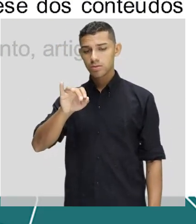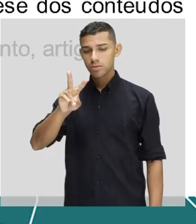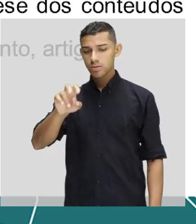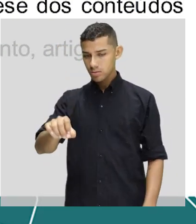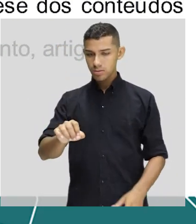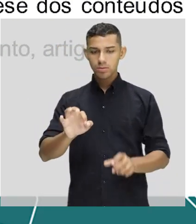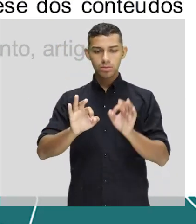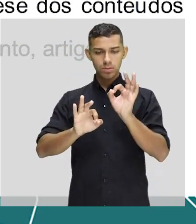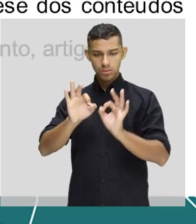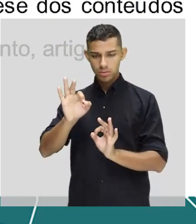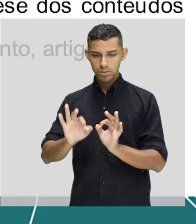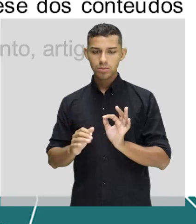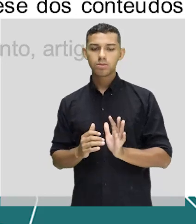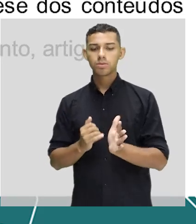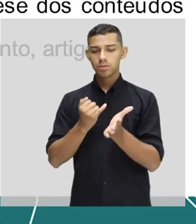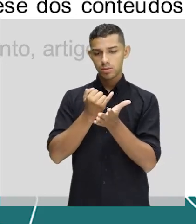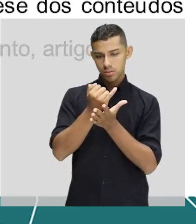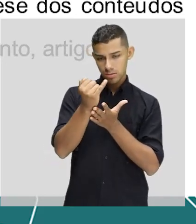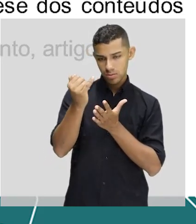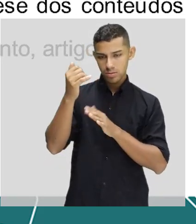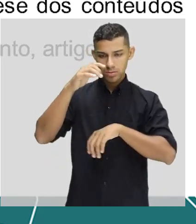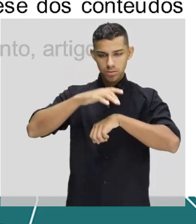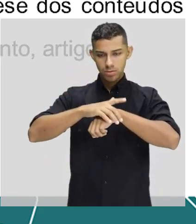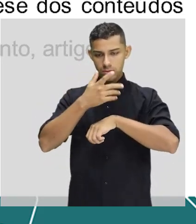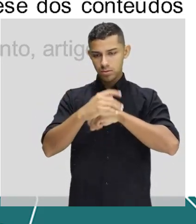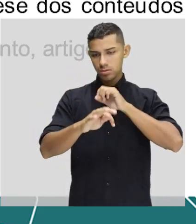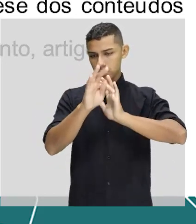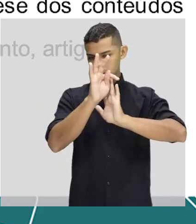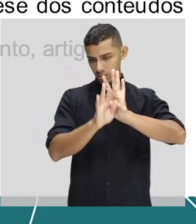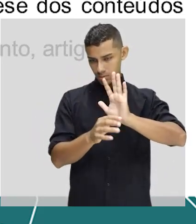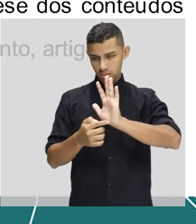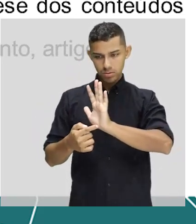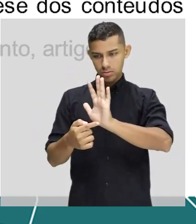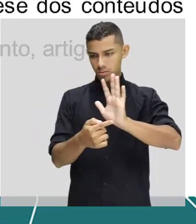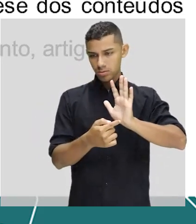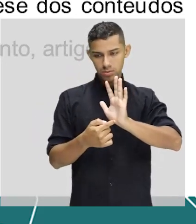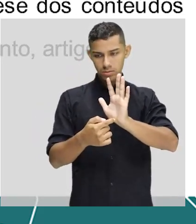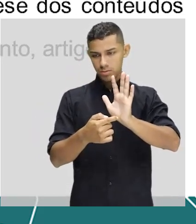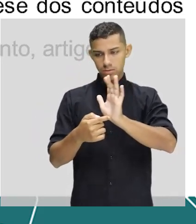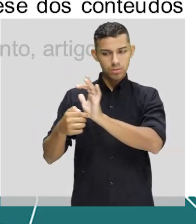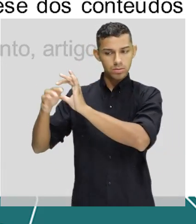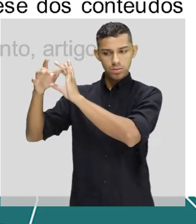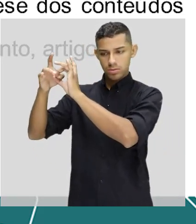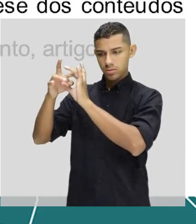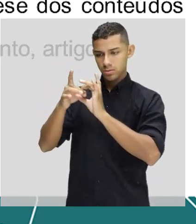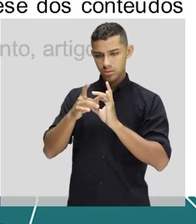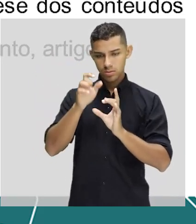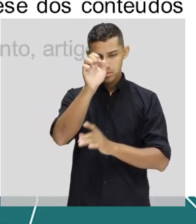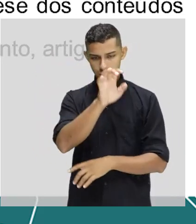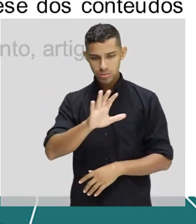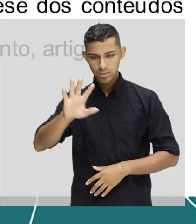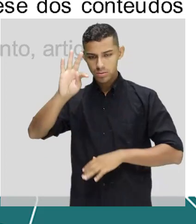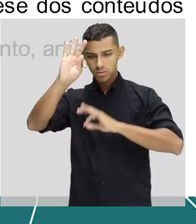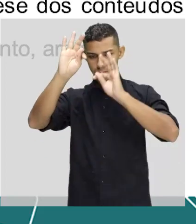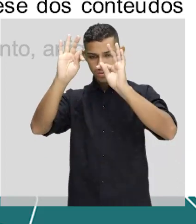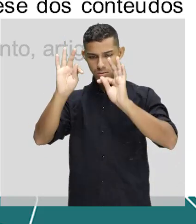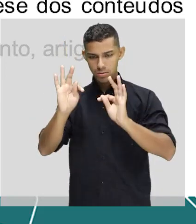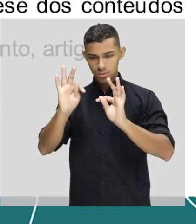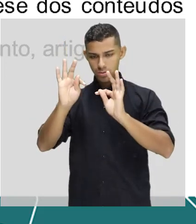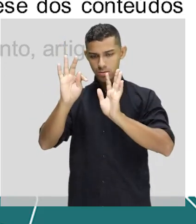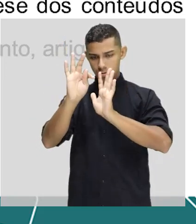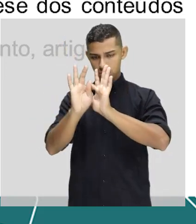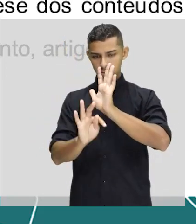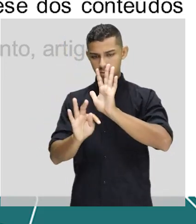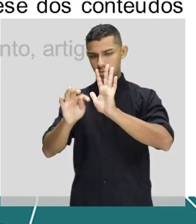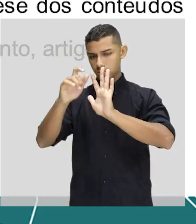seguinte maneira. A introdução faz parte do texto, onde se faz a apresentação e a contextualização do tema. E na